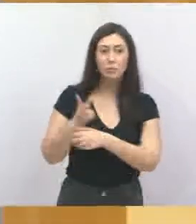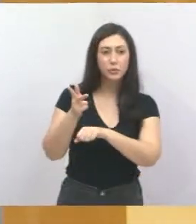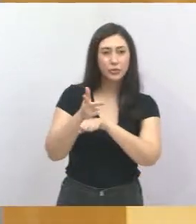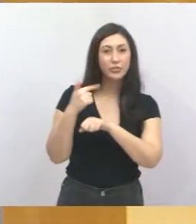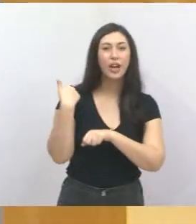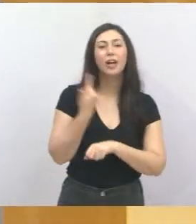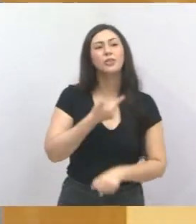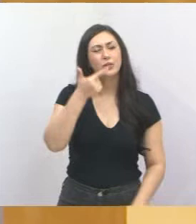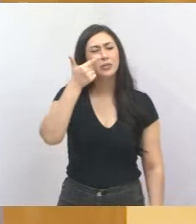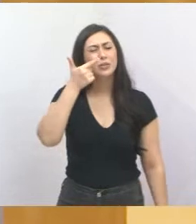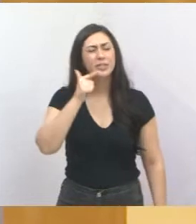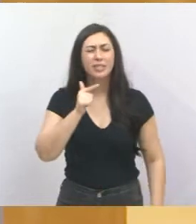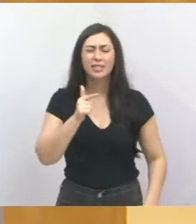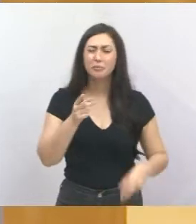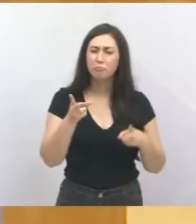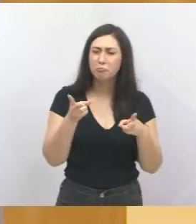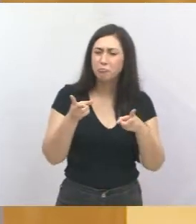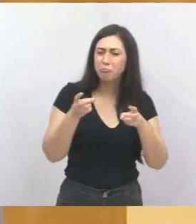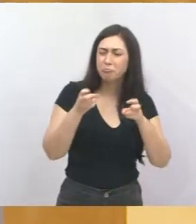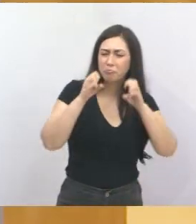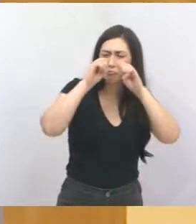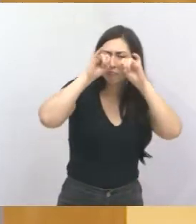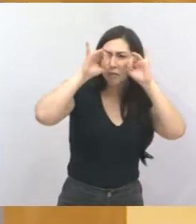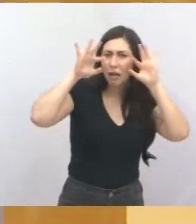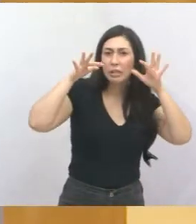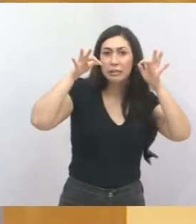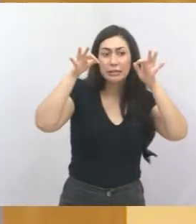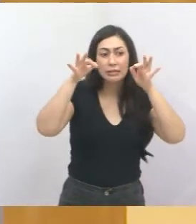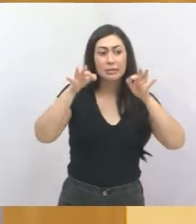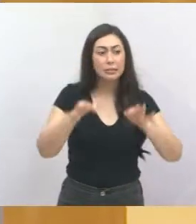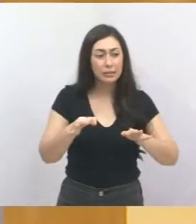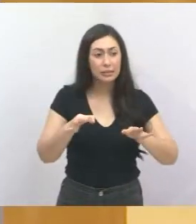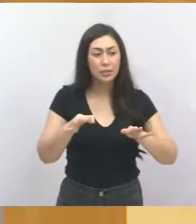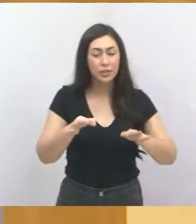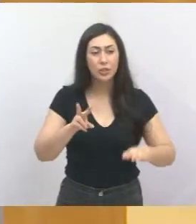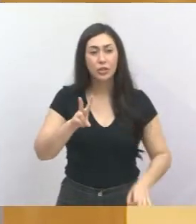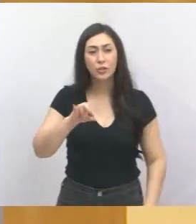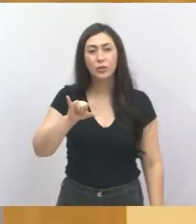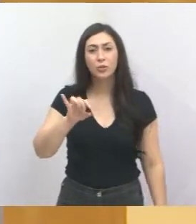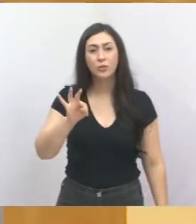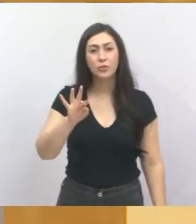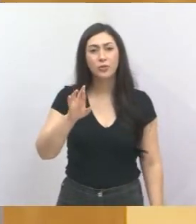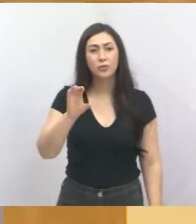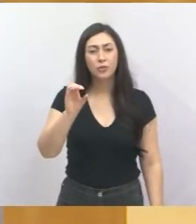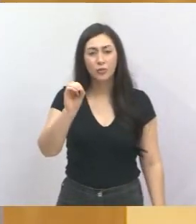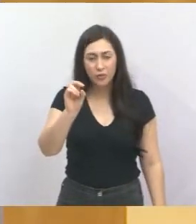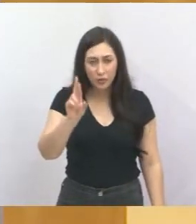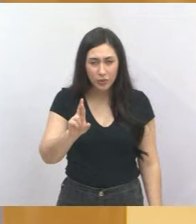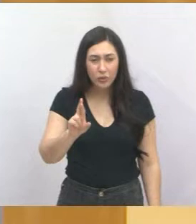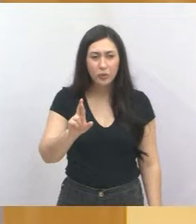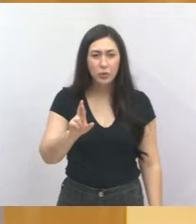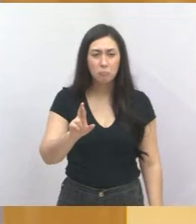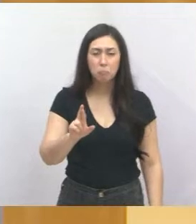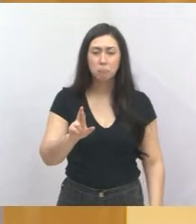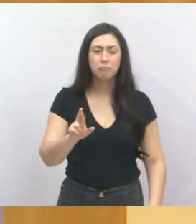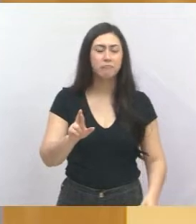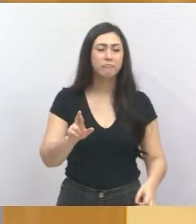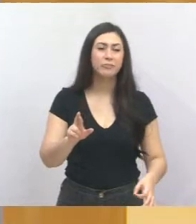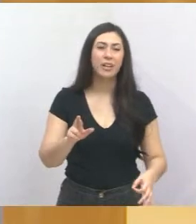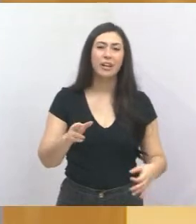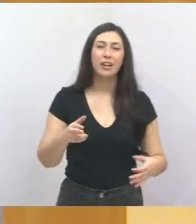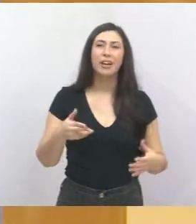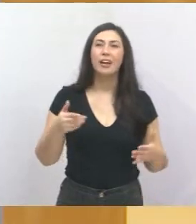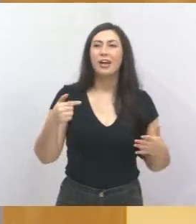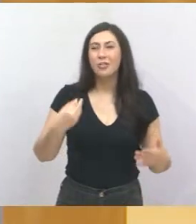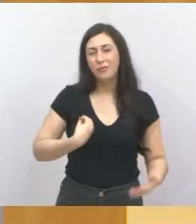consegue ter a clareza, né, e a certeza de que o Vitor, esteja onde estiver, foi